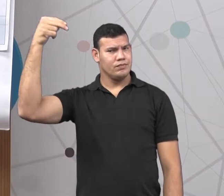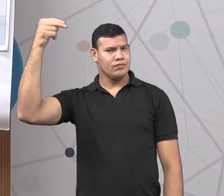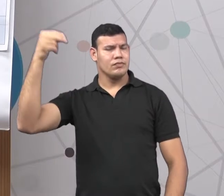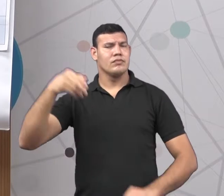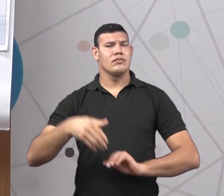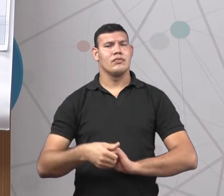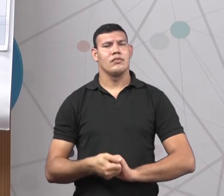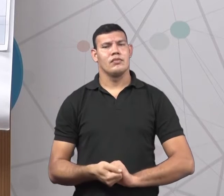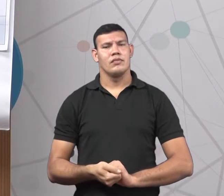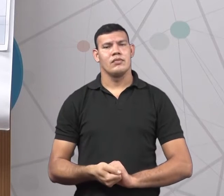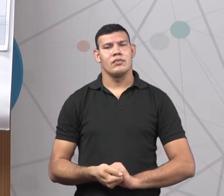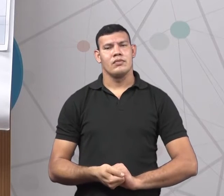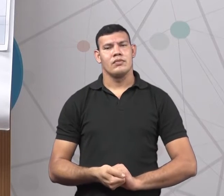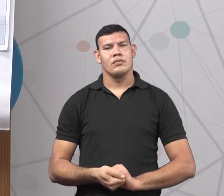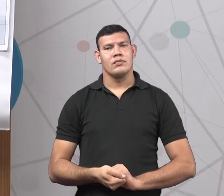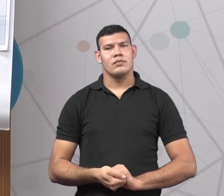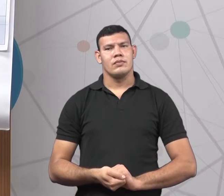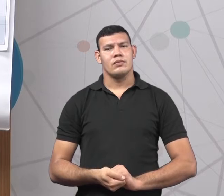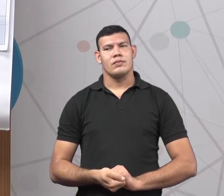do Brasil.